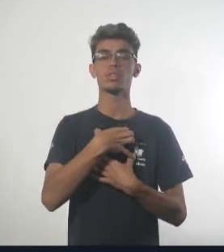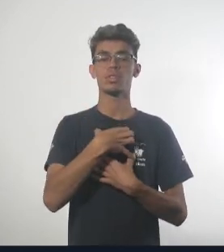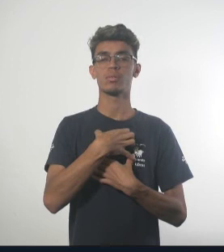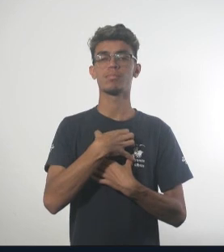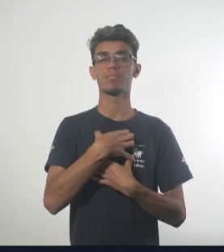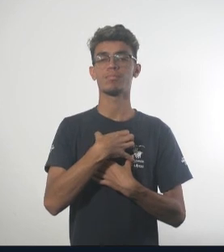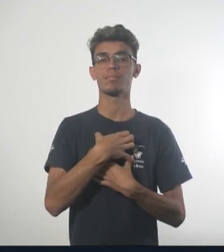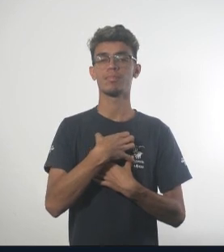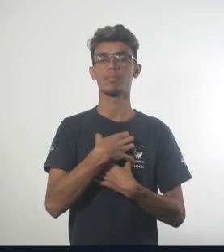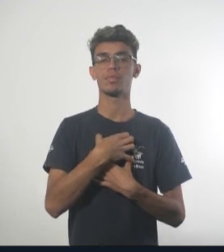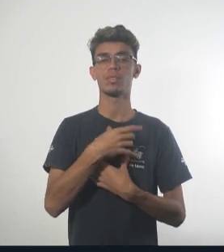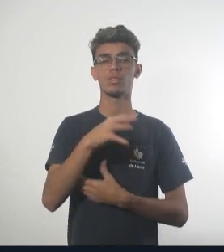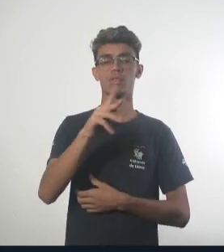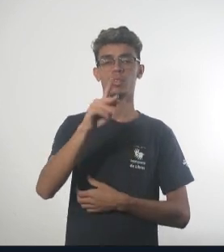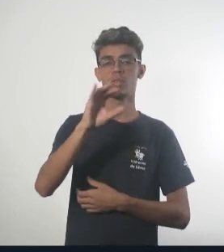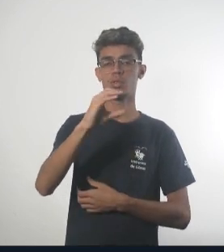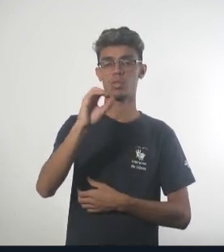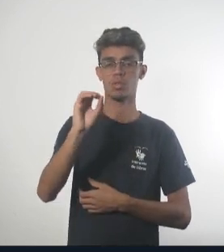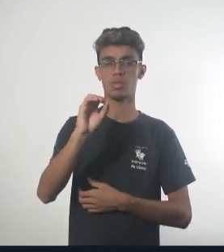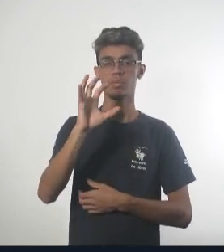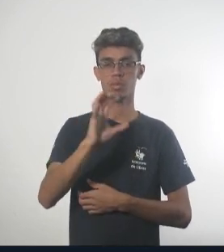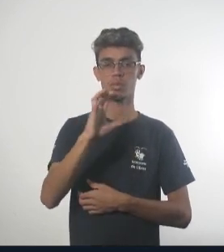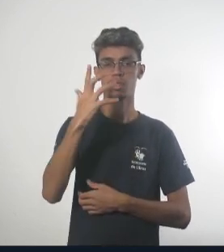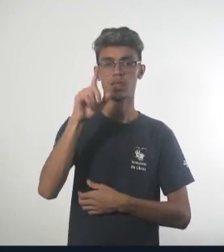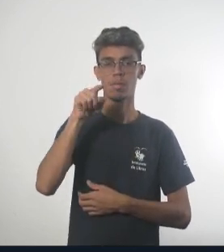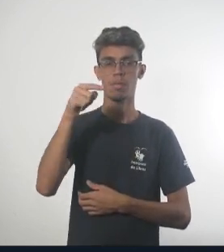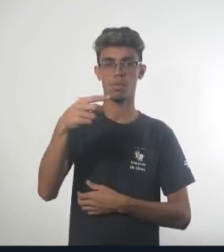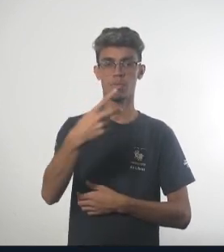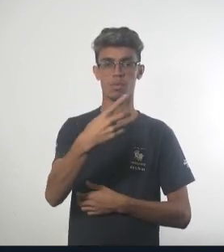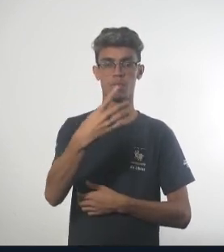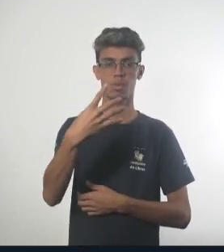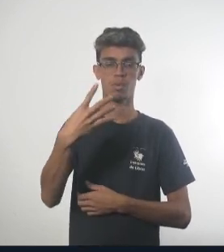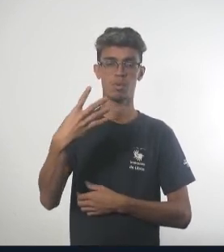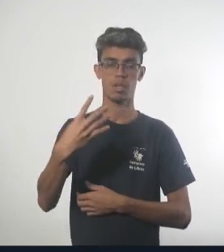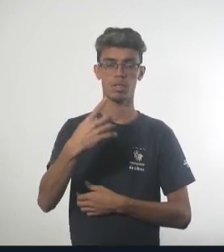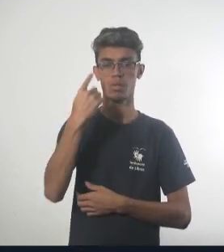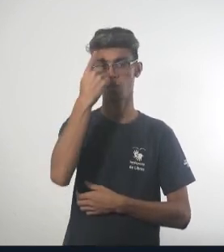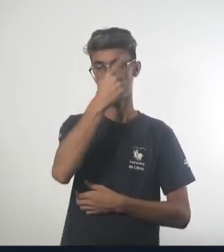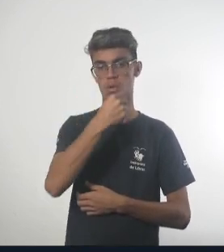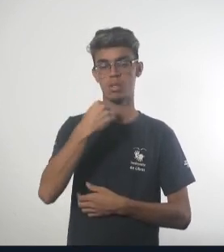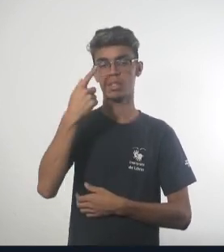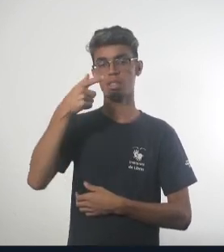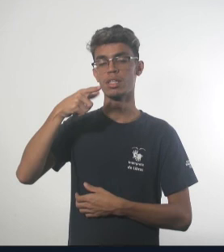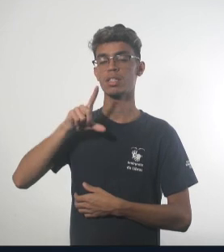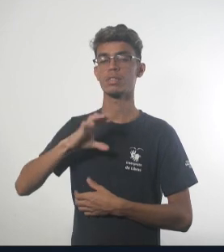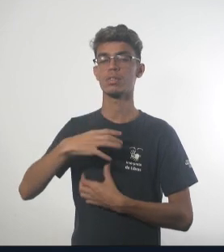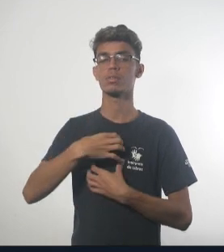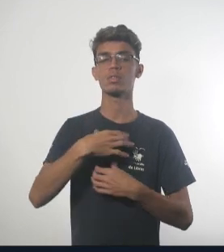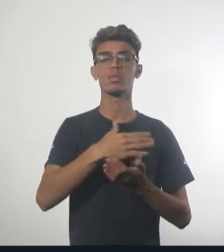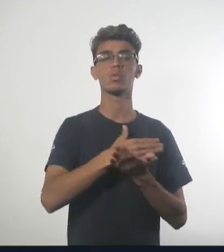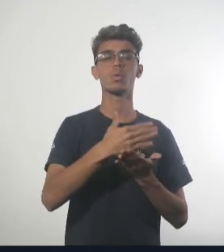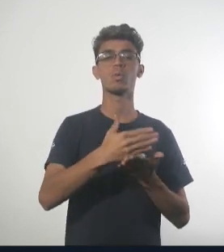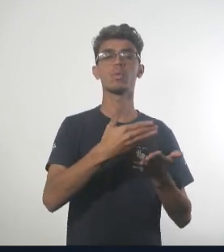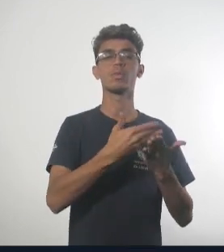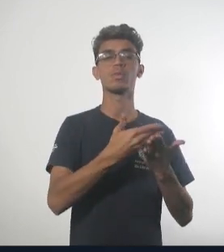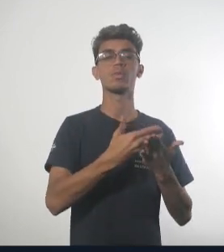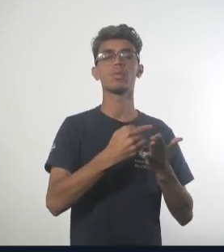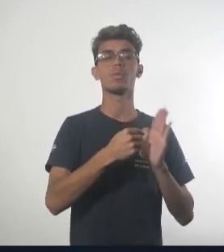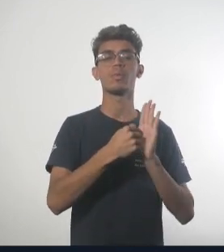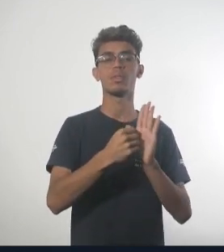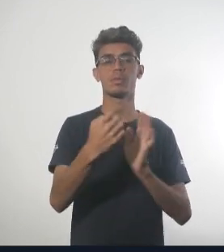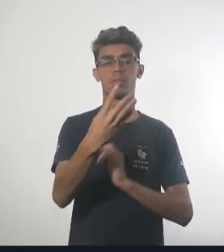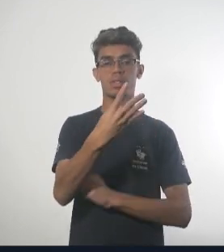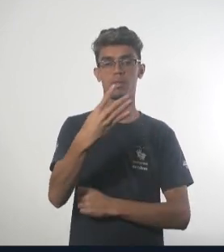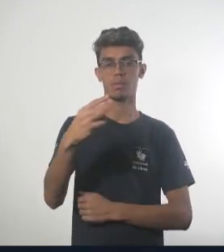e o pico da transmissão acontece 24 horas antes do início dos sintomas. E esse estudo nos mostra que, então,